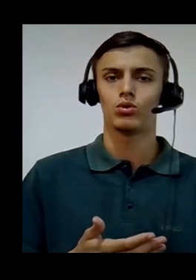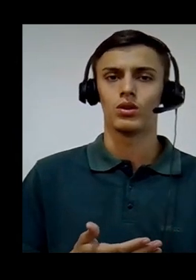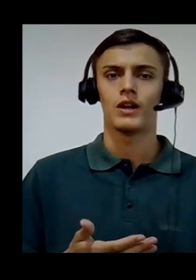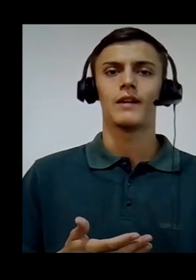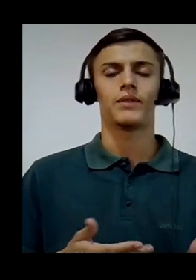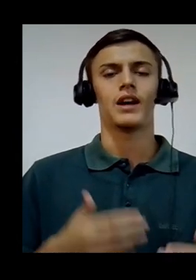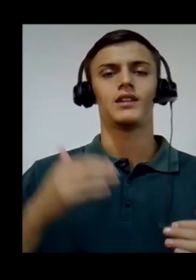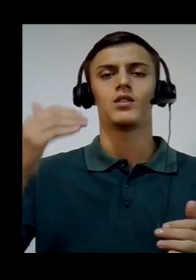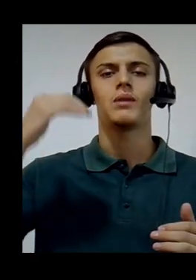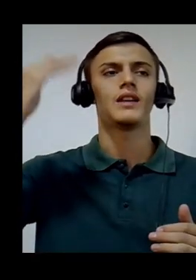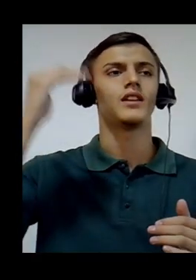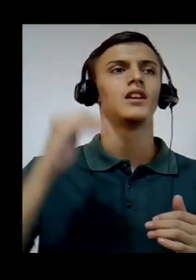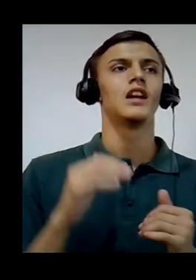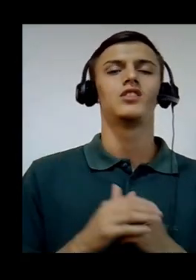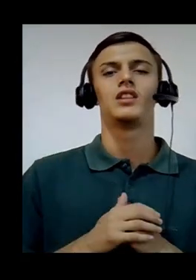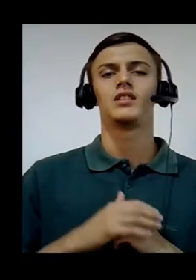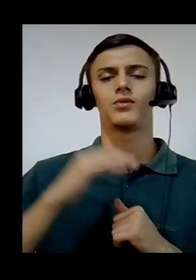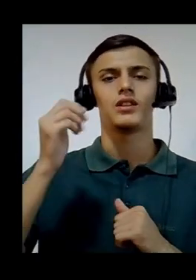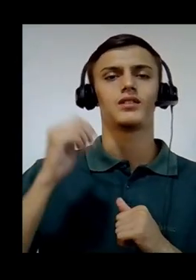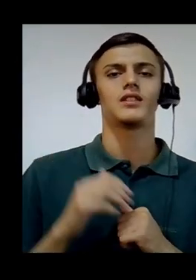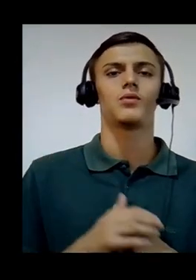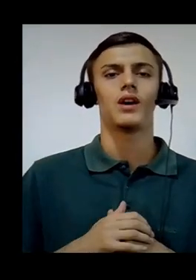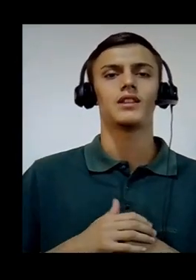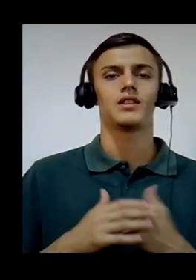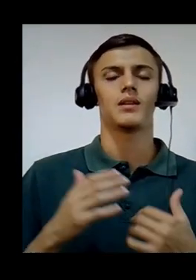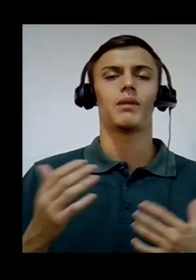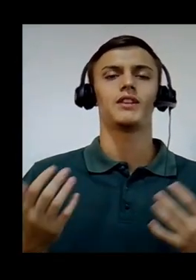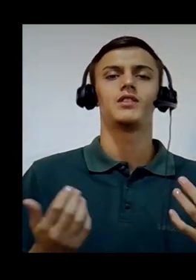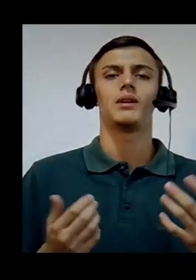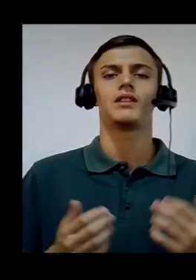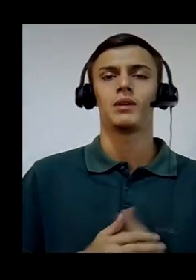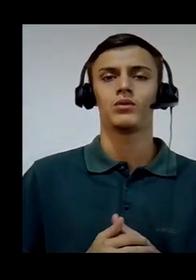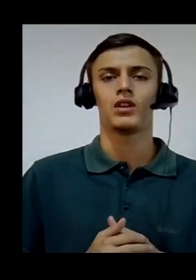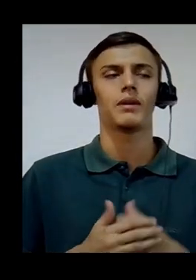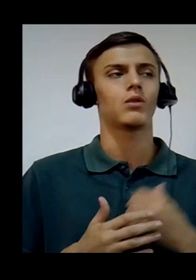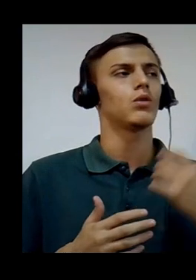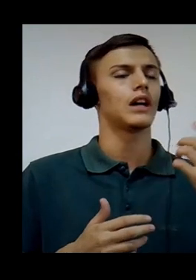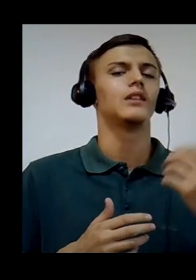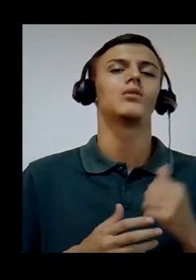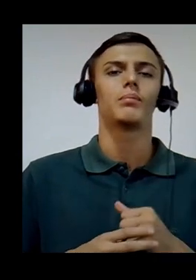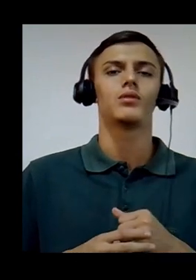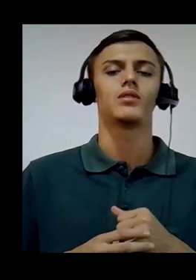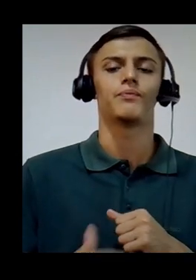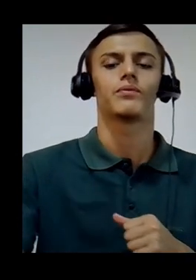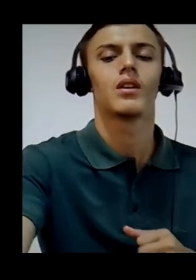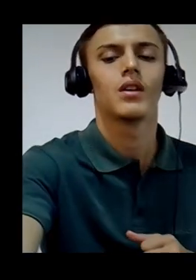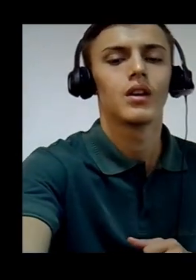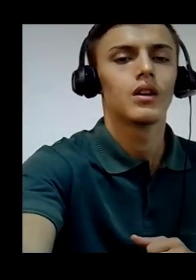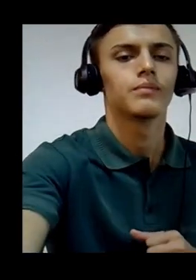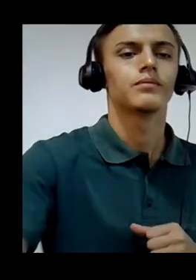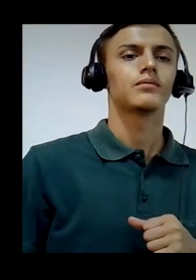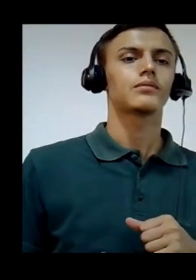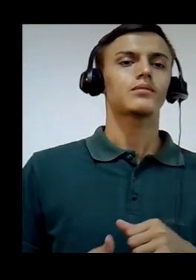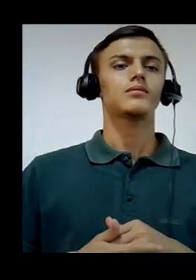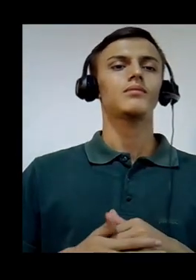a gente plantou, tá? E são mais aí de 30 florestais que fazem essa parte de desmatamento aí para colocar dentro da produção.